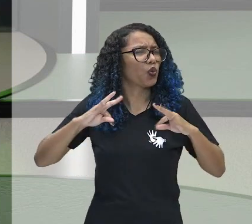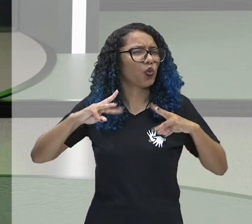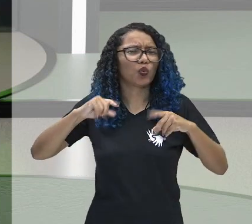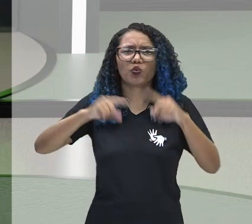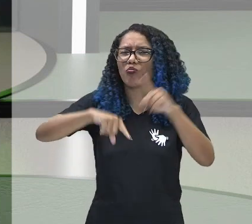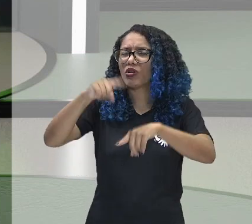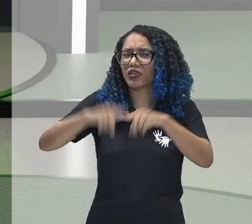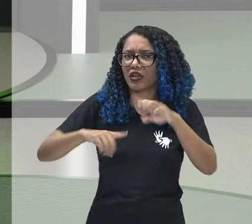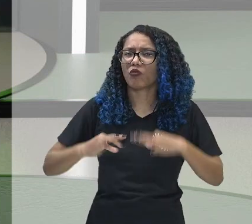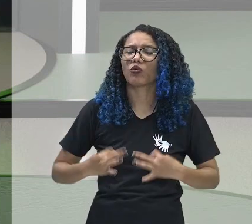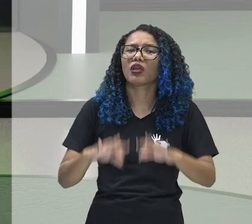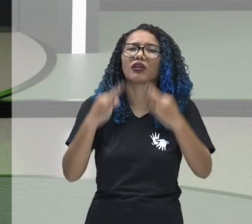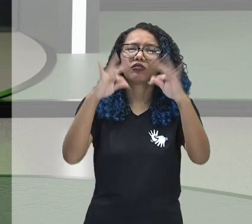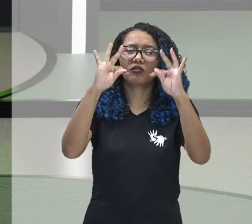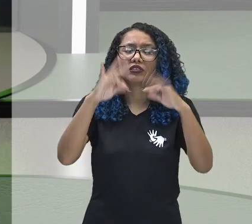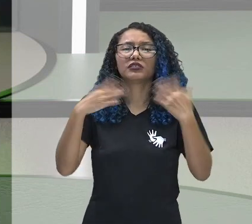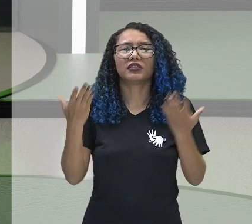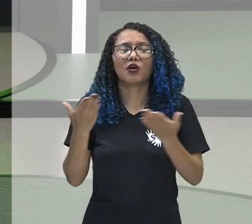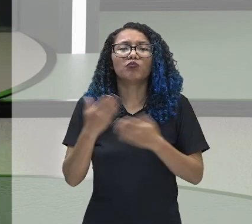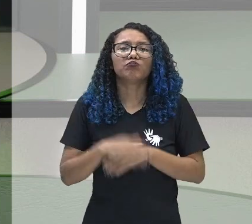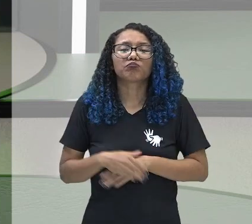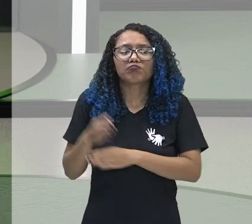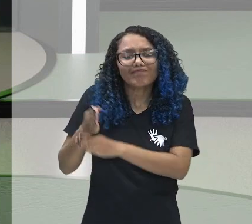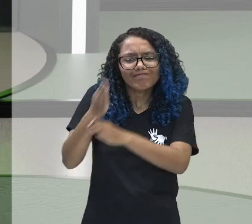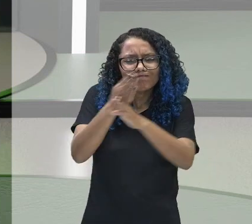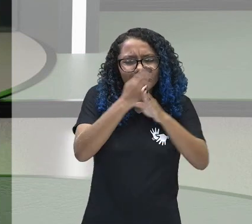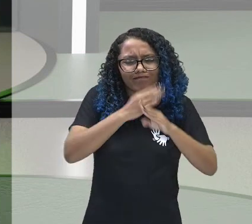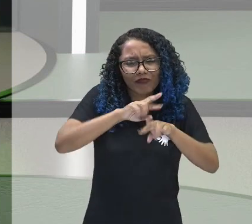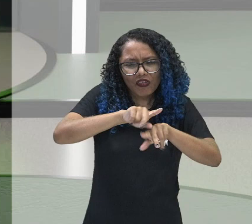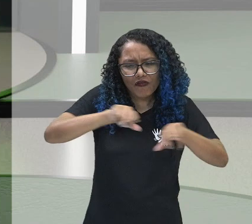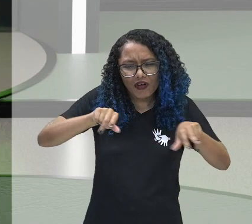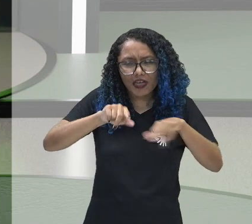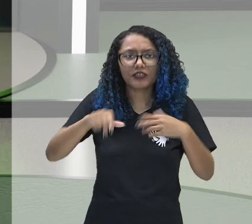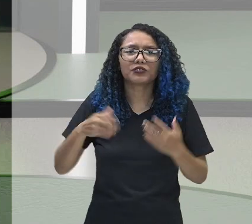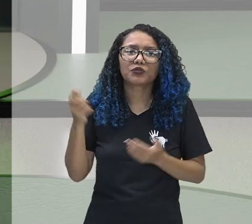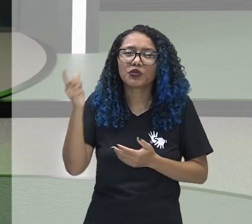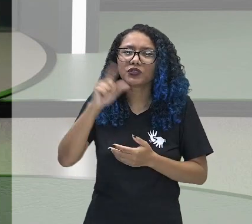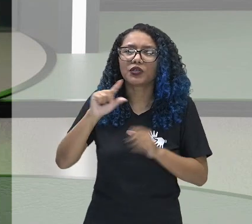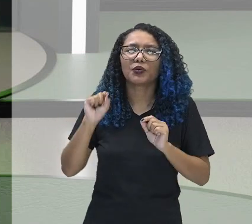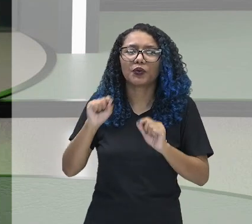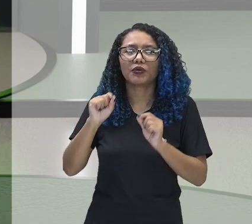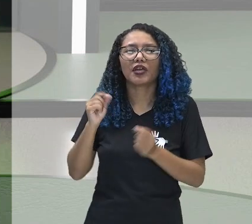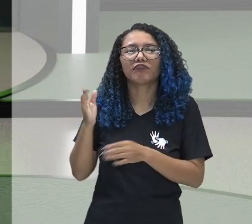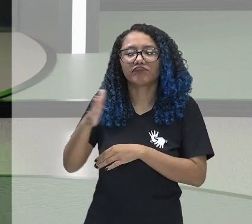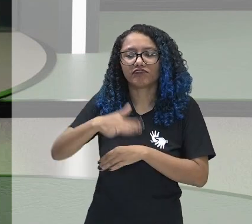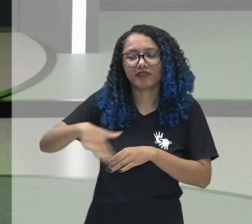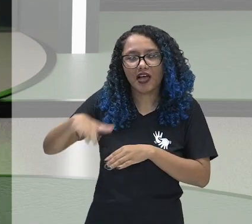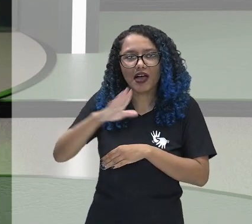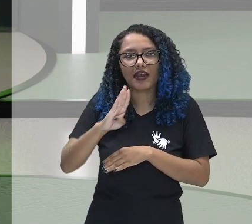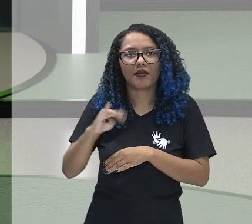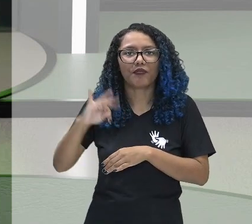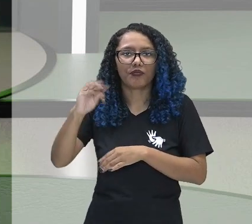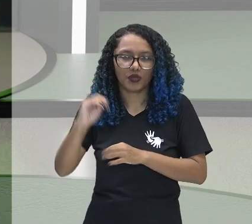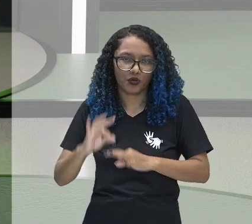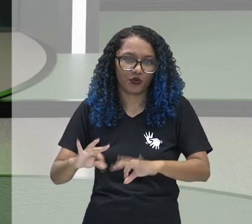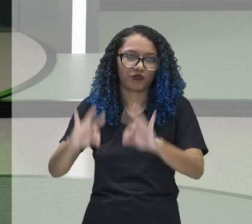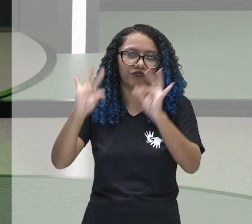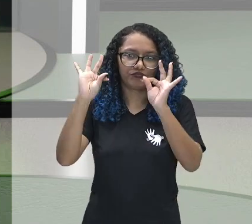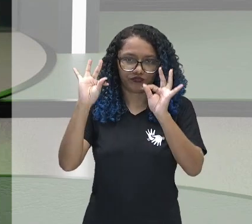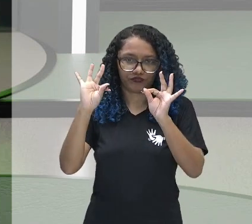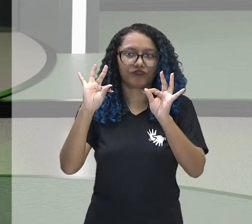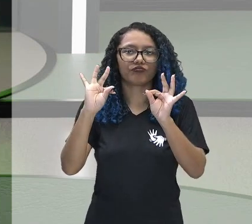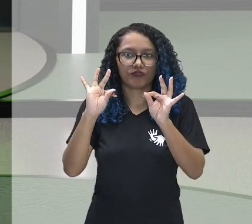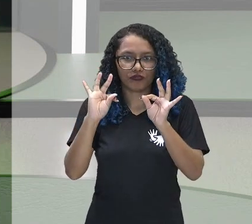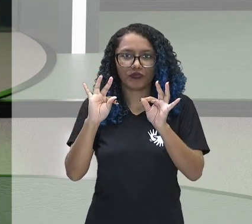com os adventos das descobertas, nós chegamos até o mundo da biotecnologia, onde a gente começou a